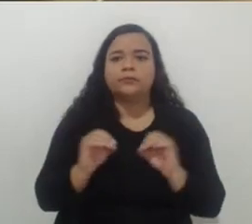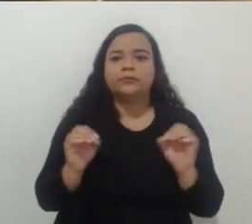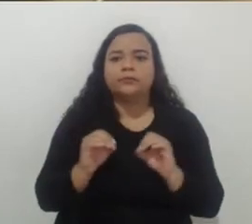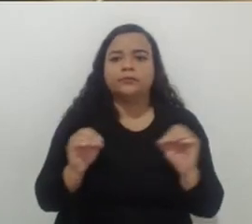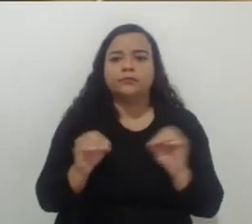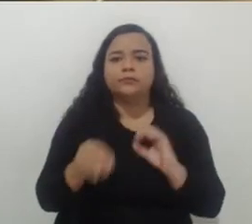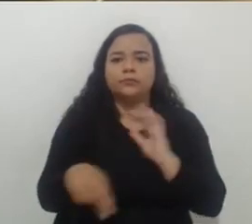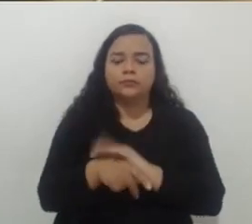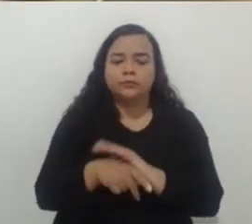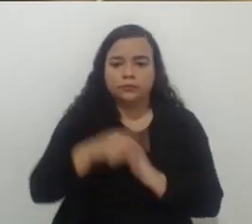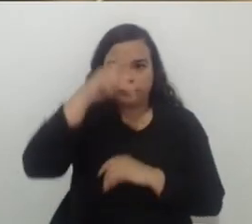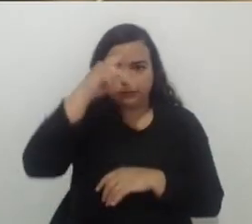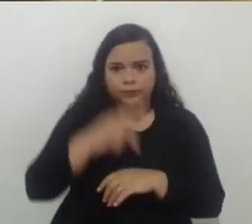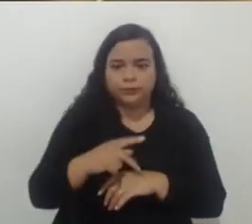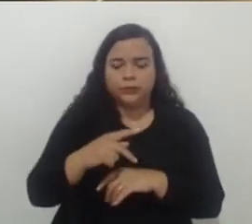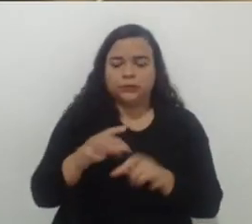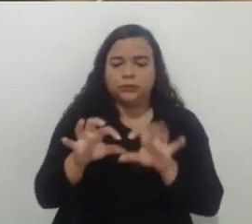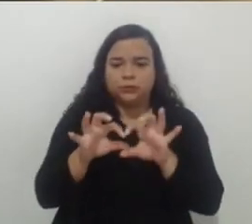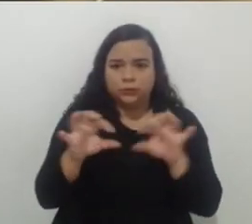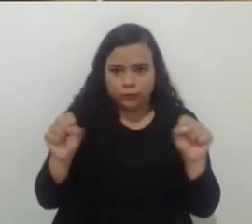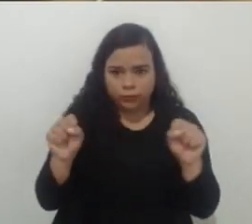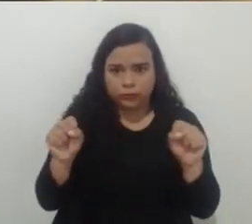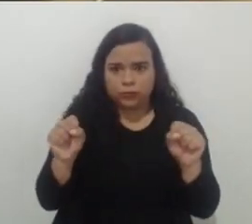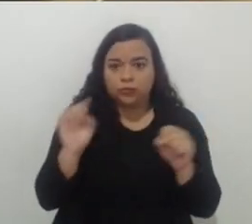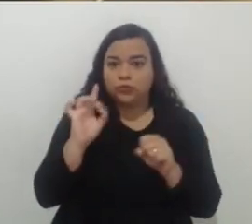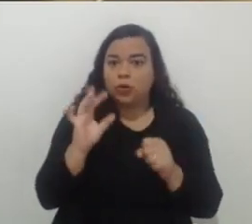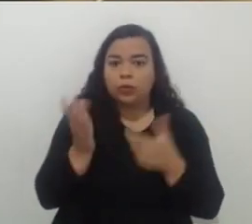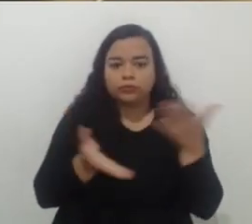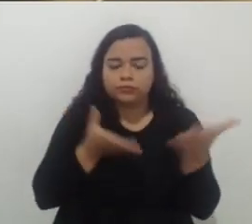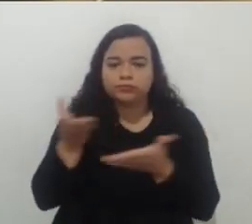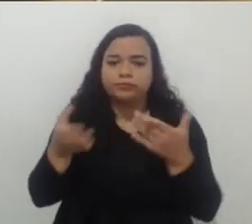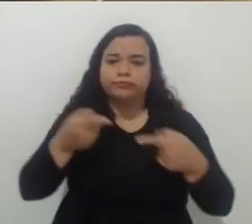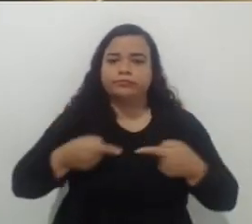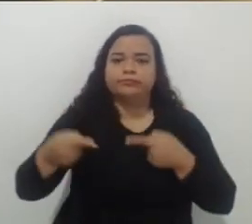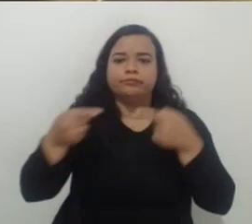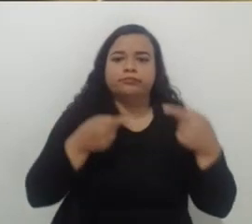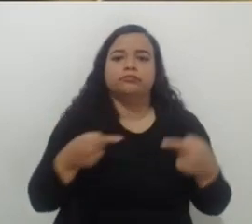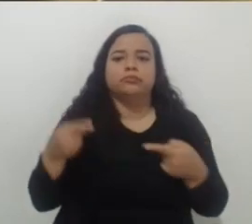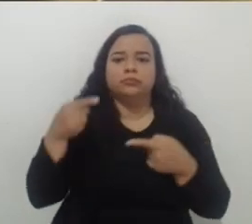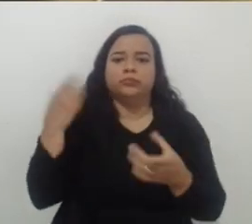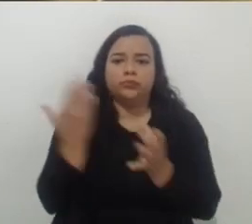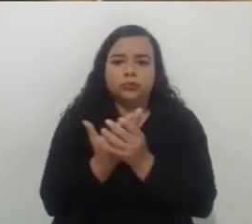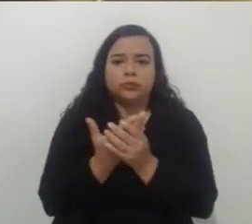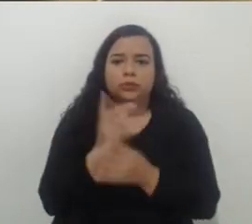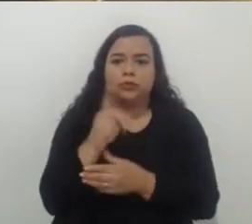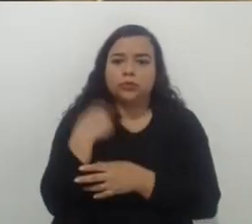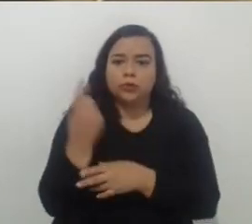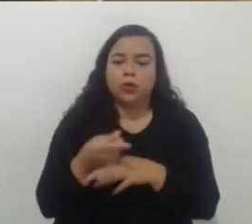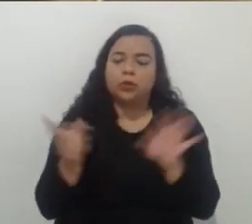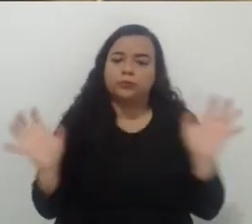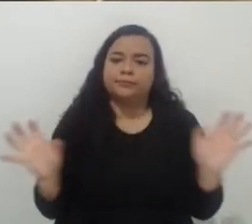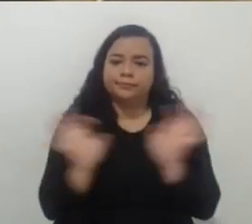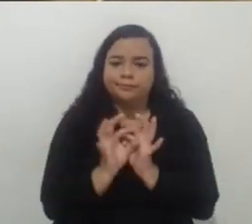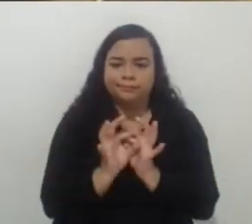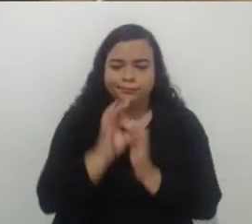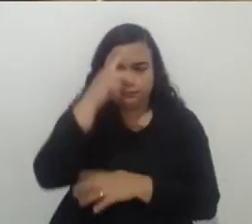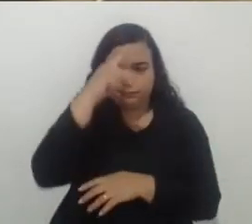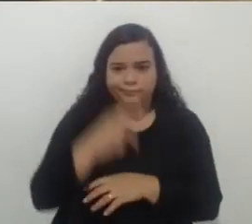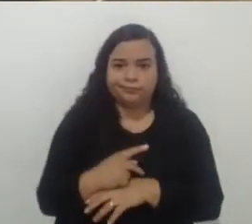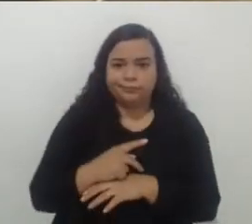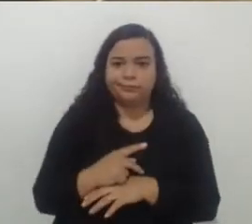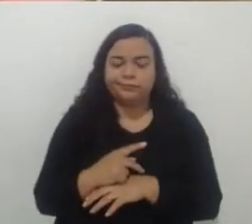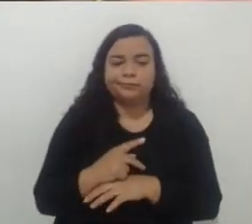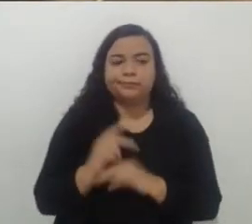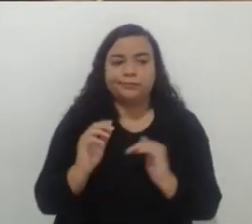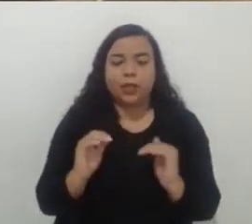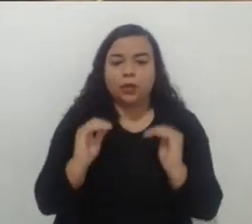da presidência do tribunal, mas apenas com zelo ao debate processual nós fizemos incluir a presidência do tribunal como autoridade